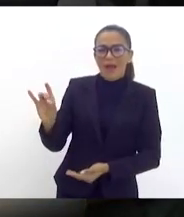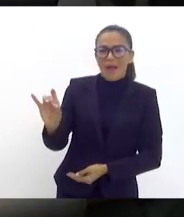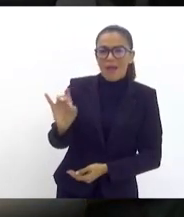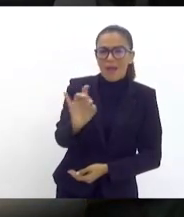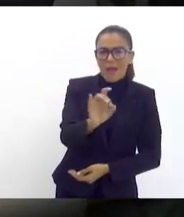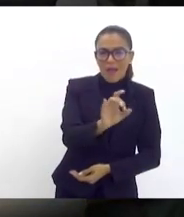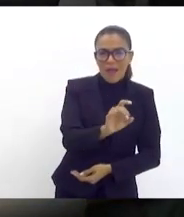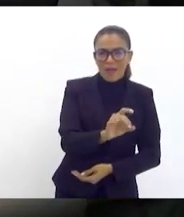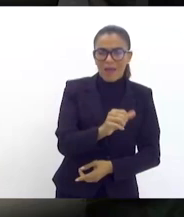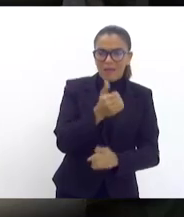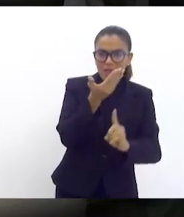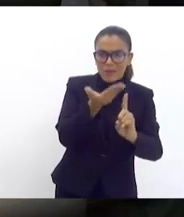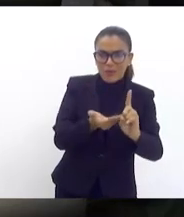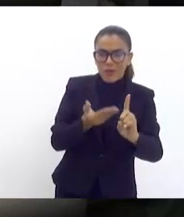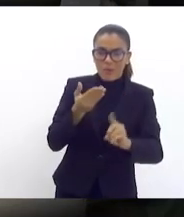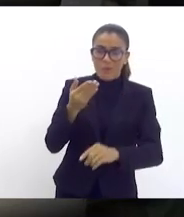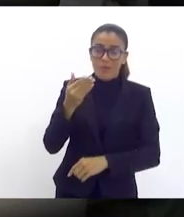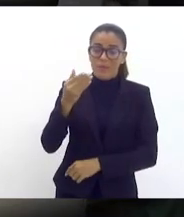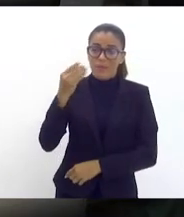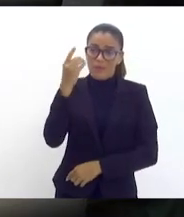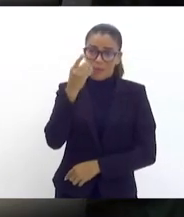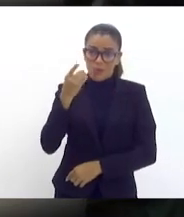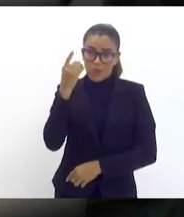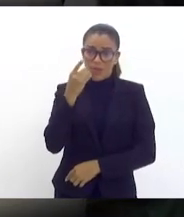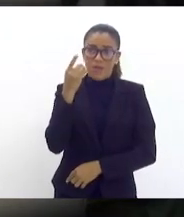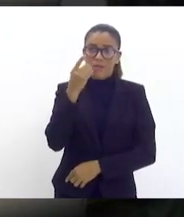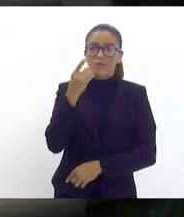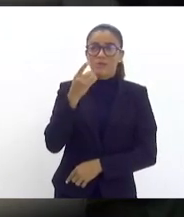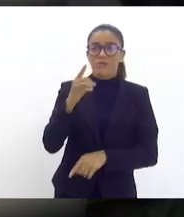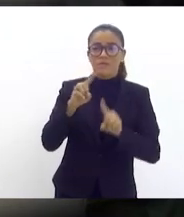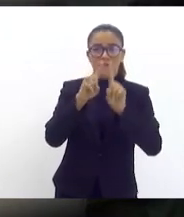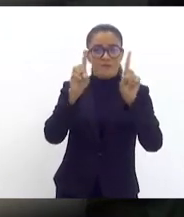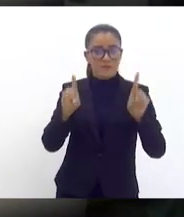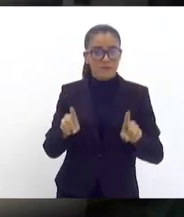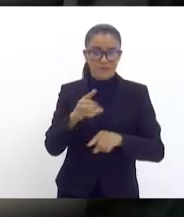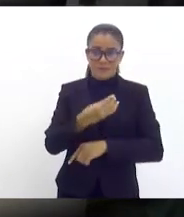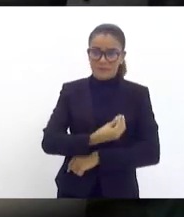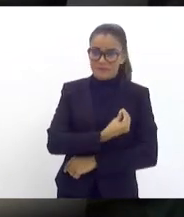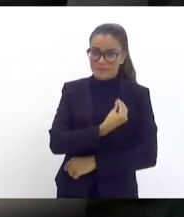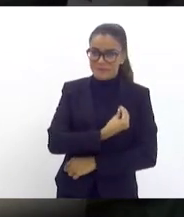colega deputado, deputadas, servidores públicos presentes.